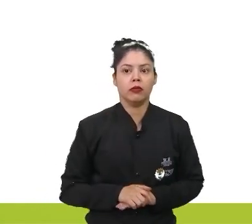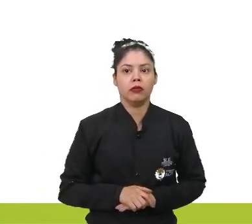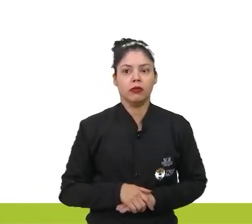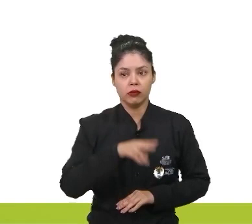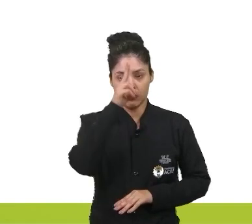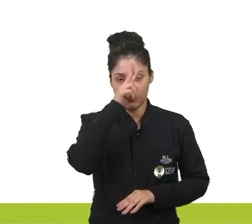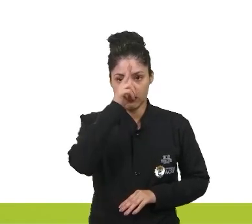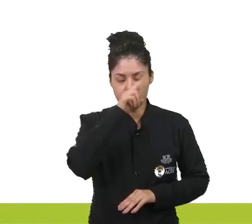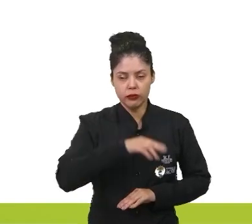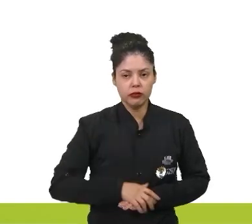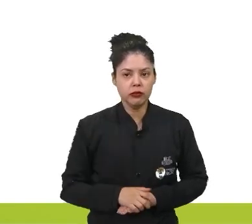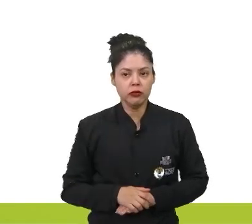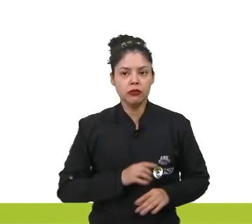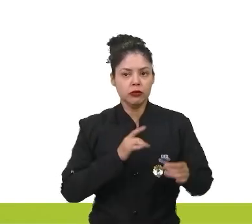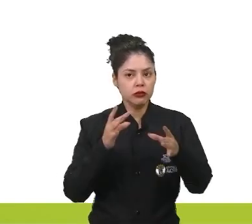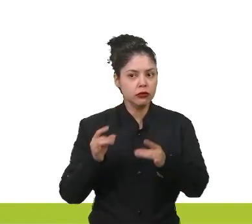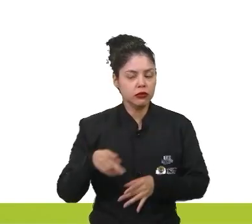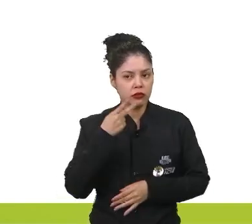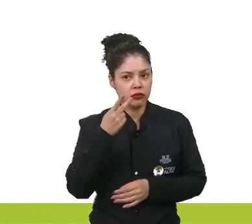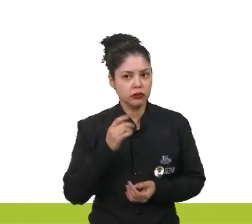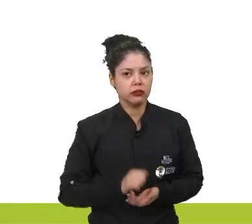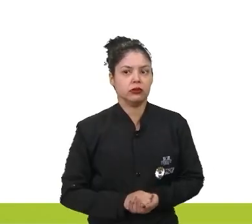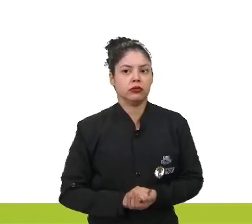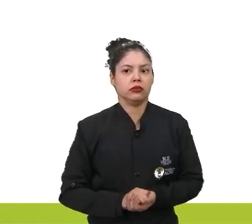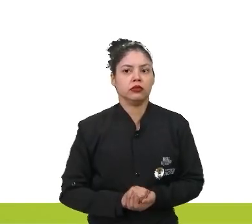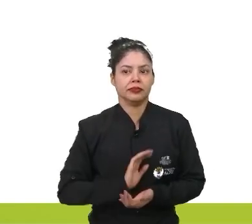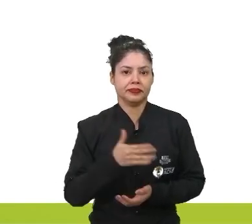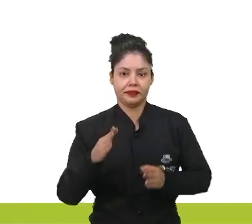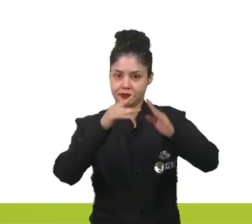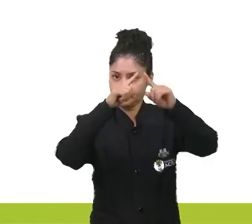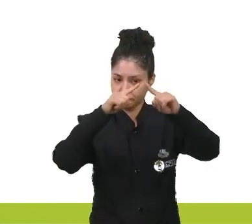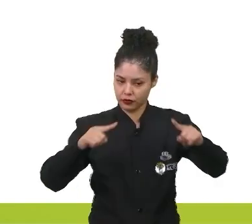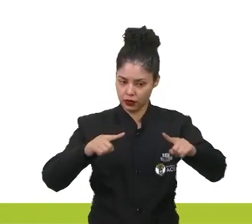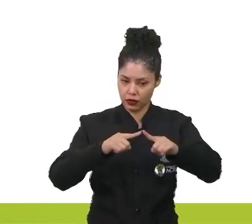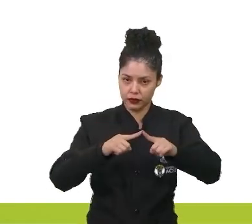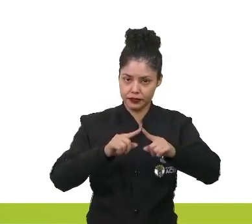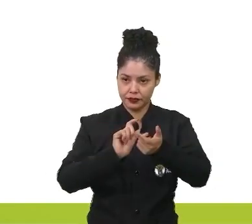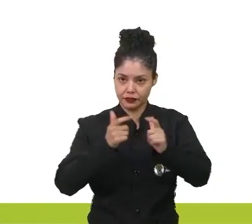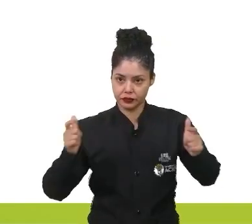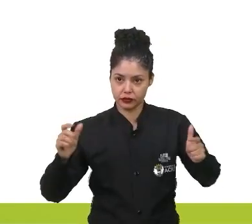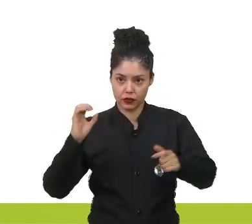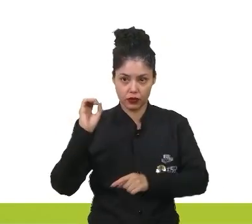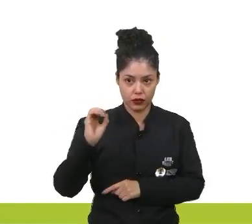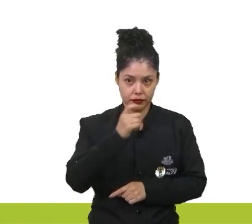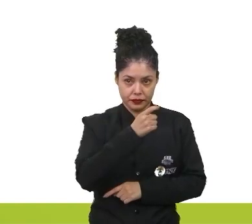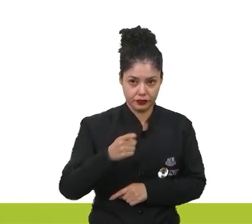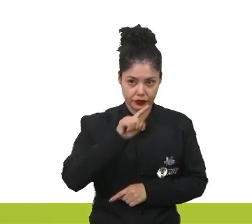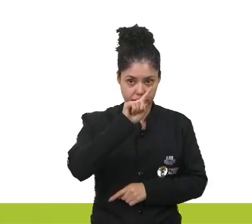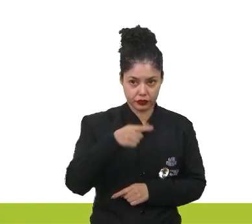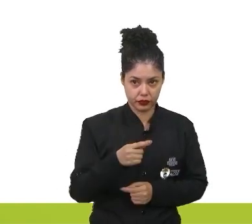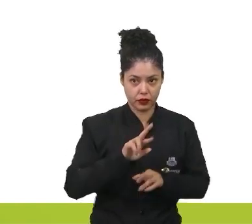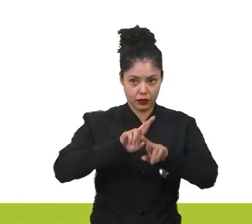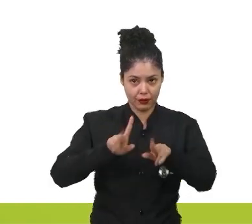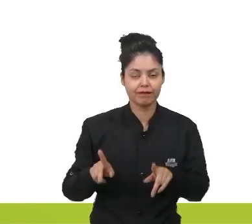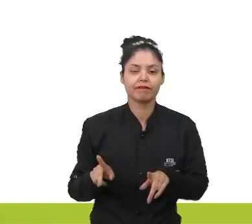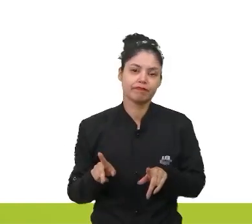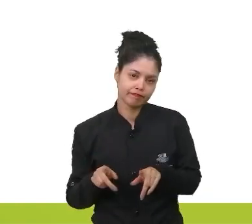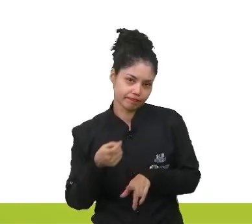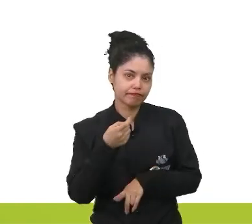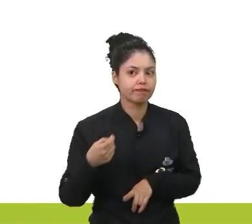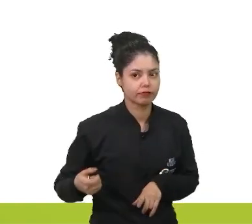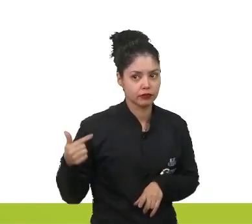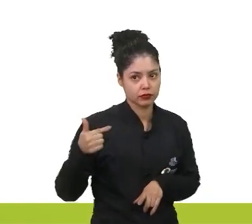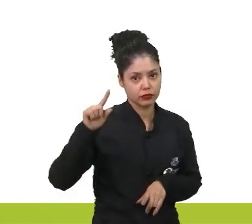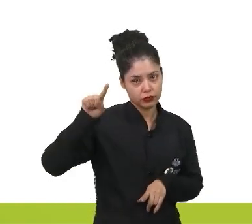coisa. Dica, falei, agora eu vou escrever. Quando o delta for maior que zero, ele já está dizendo que o x' vai ser diferente de x